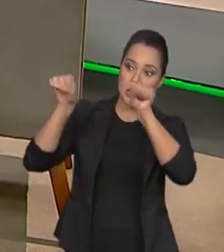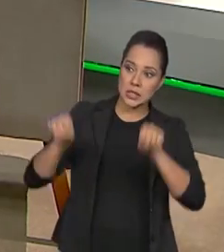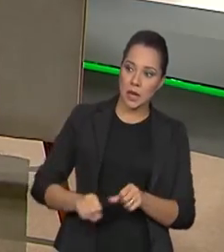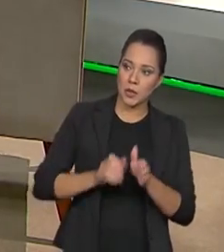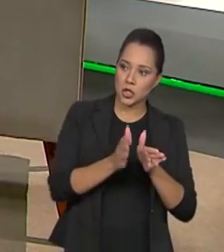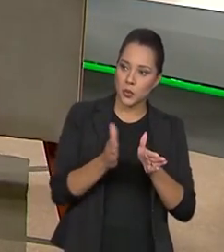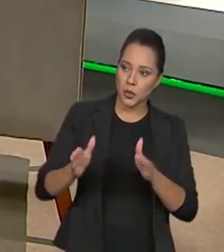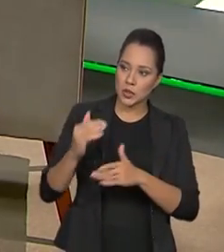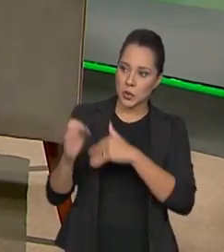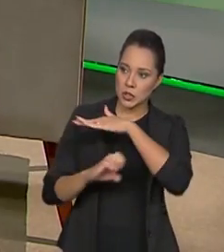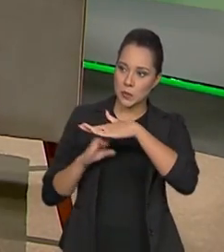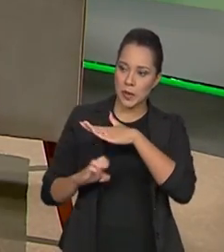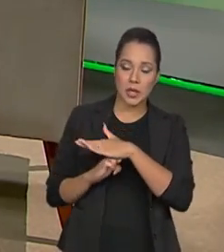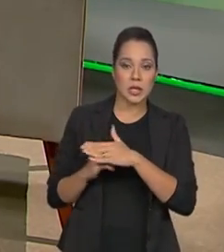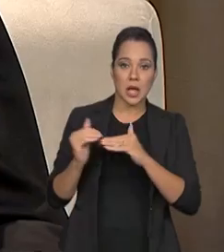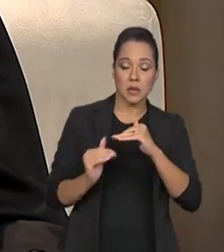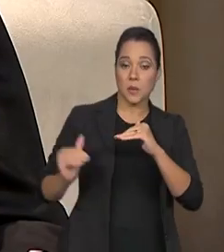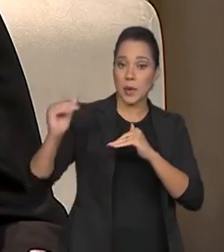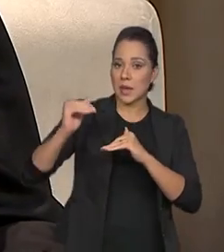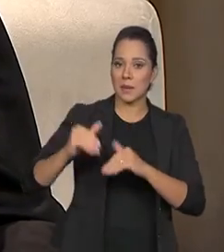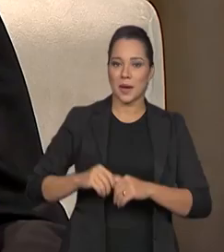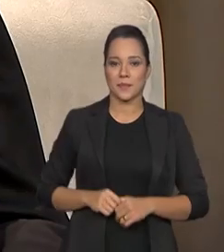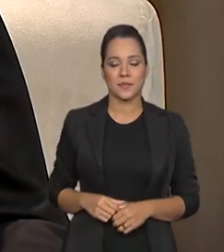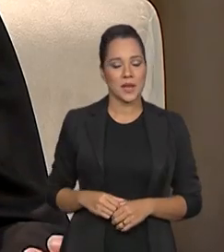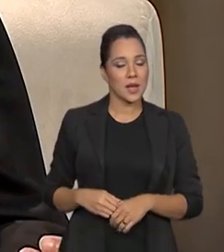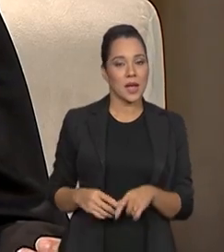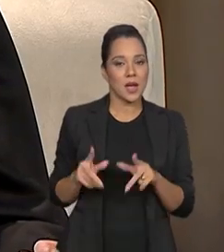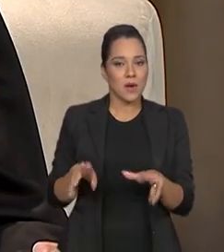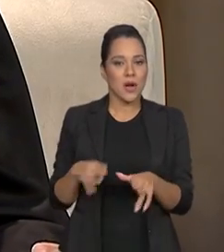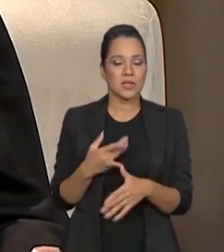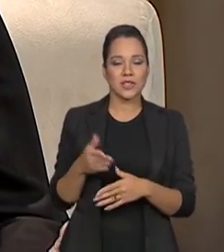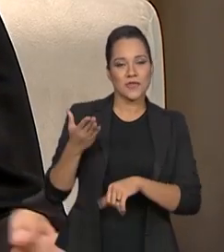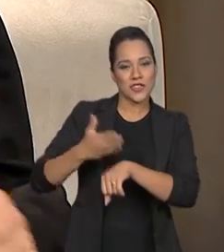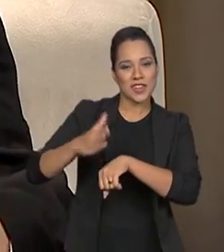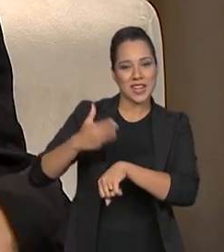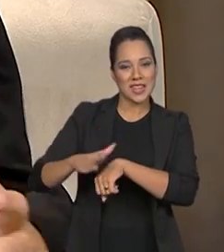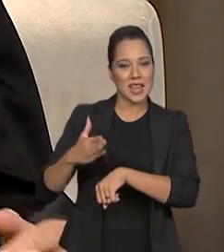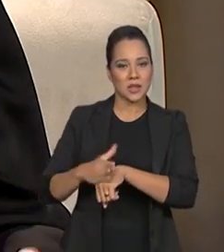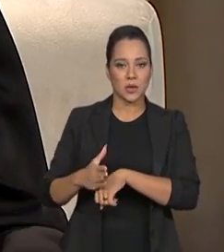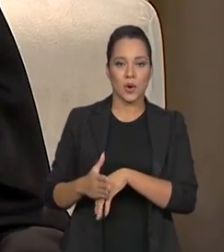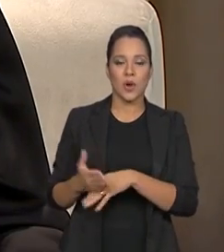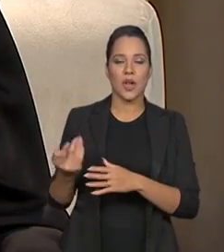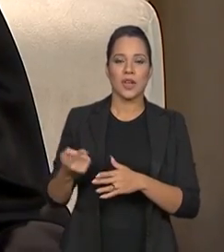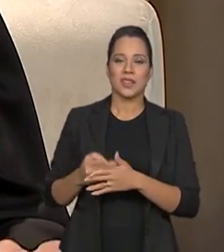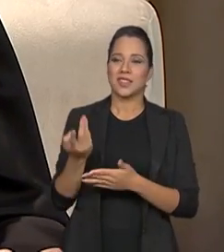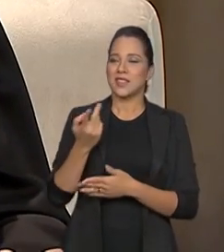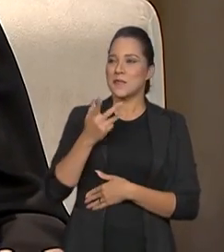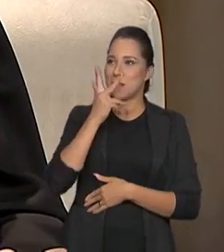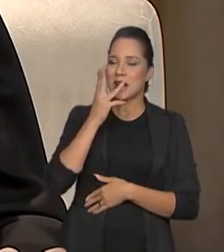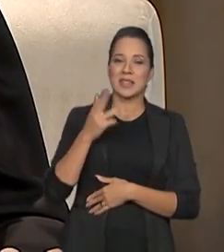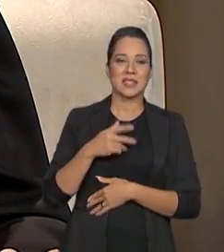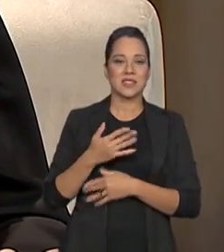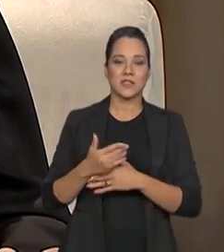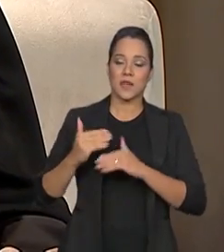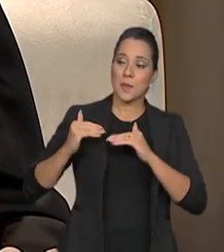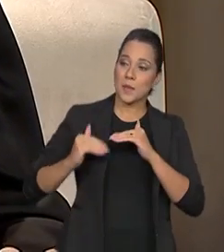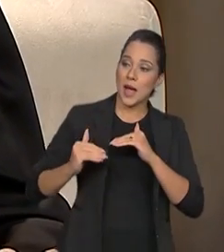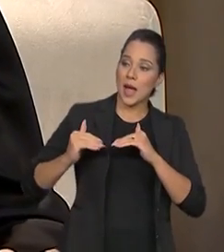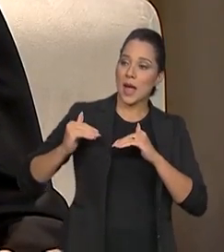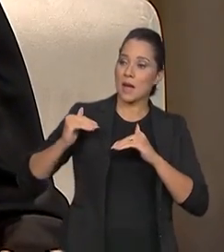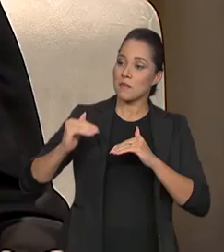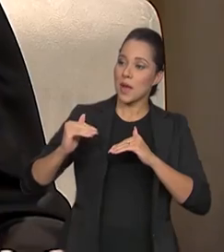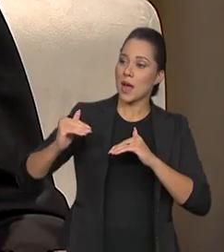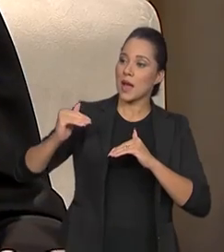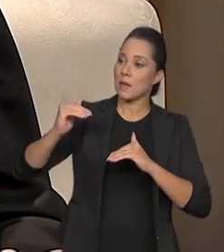produtivo a chegar nesse patamar então é como se a gente fosse um treinador do daquela famoso salto com vaga né a gente vai elevando aquele